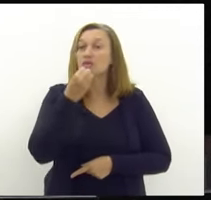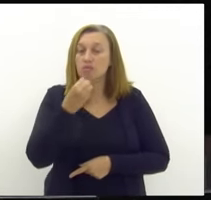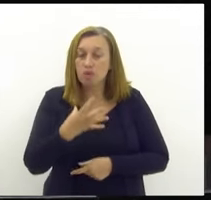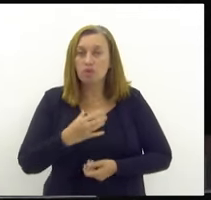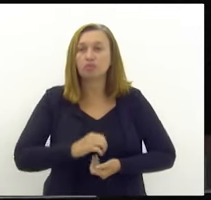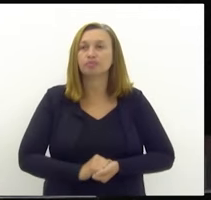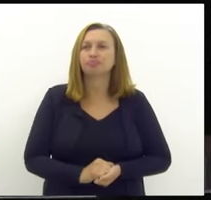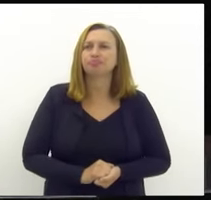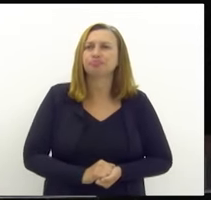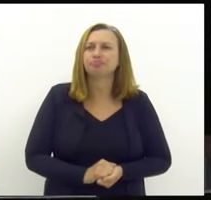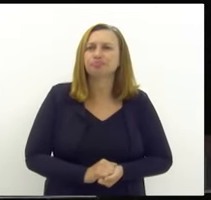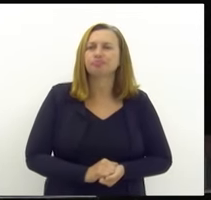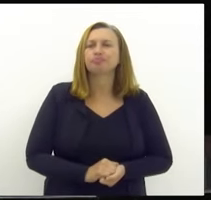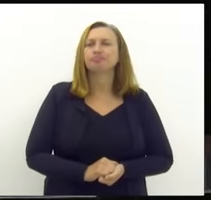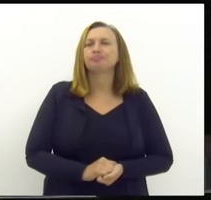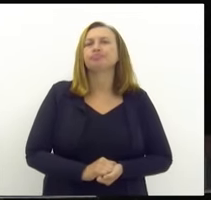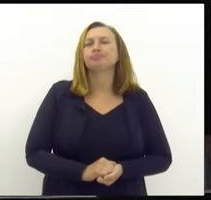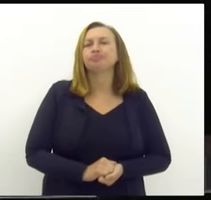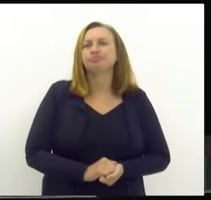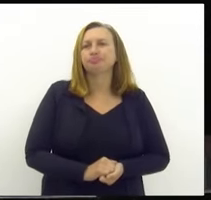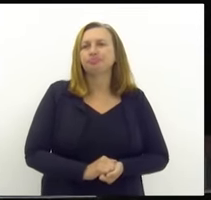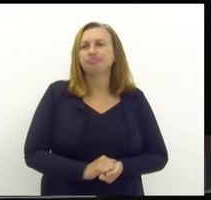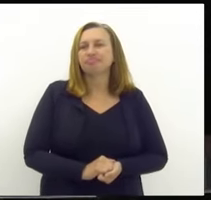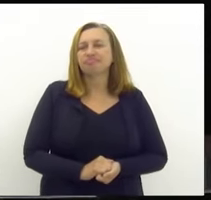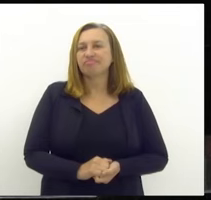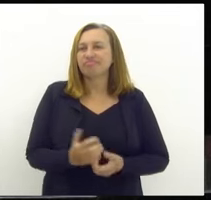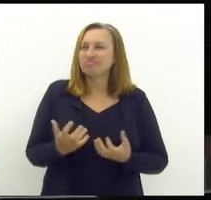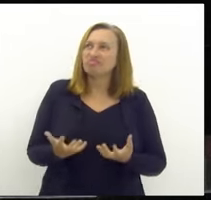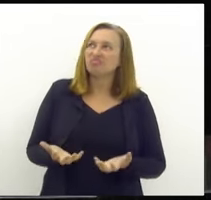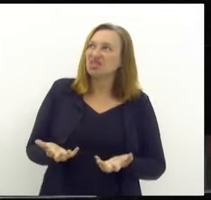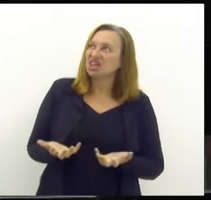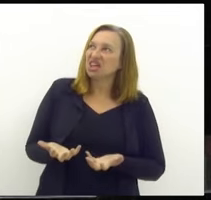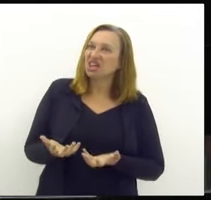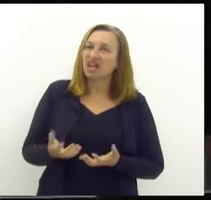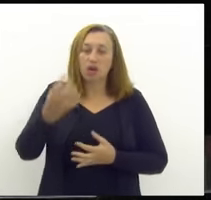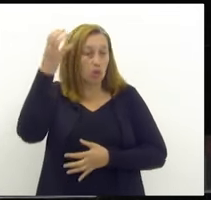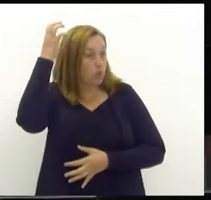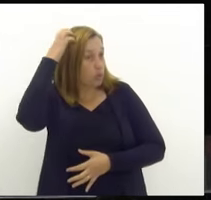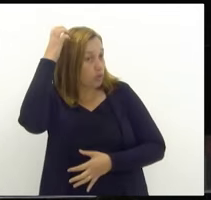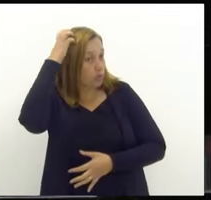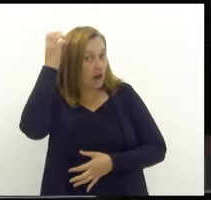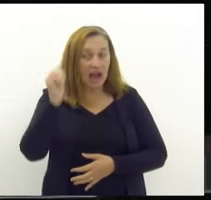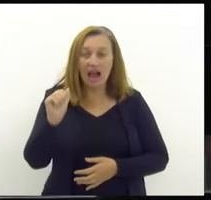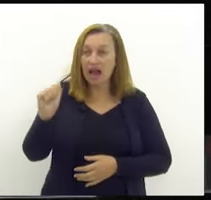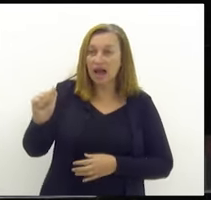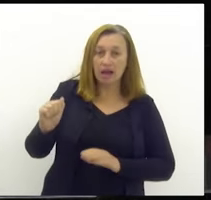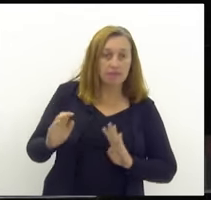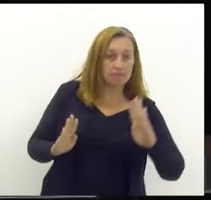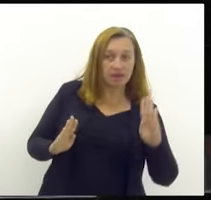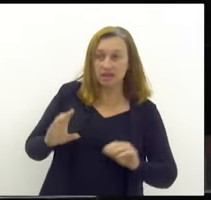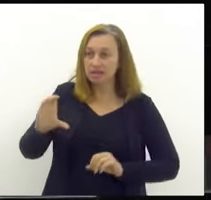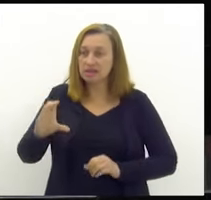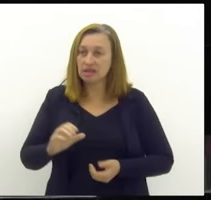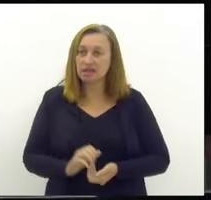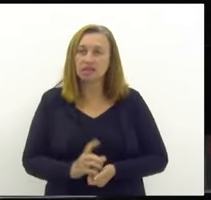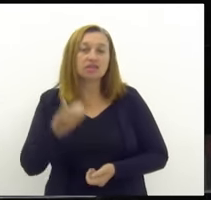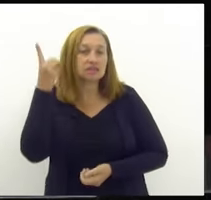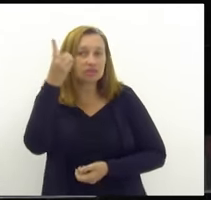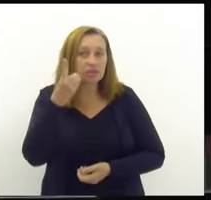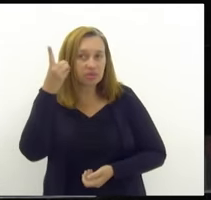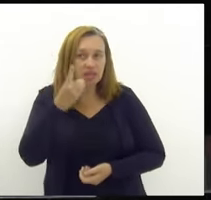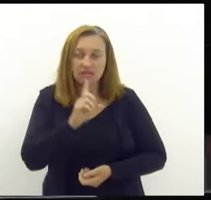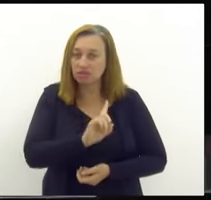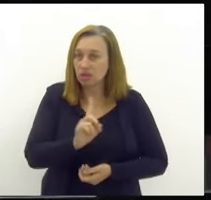essencial e não adianta querer botar culpa ou responsabilidade nos deputados e